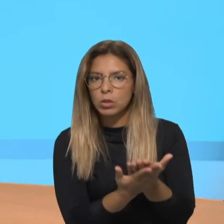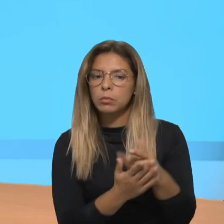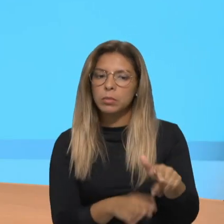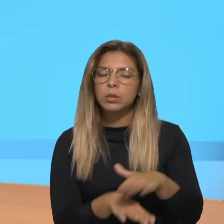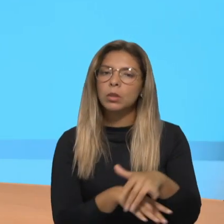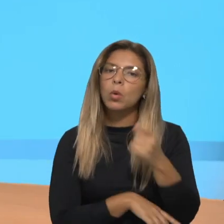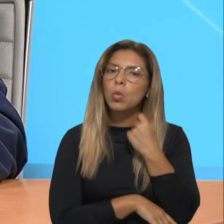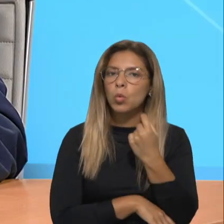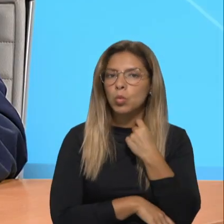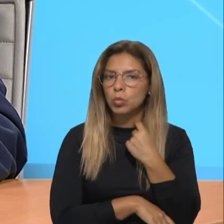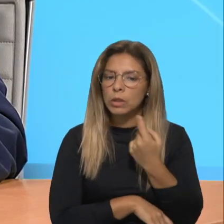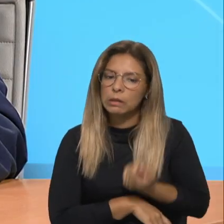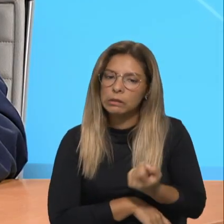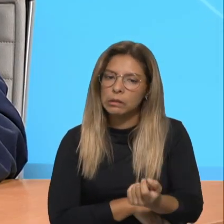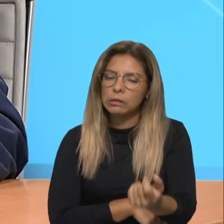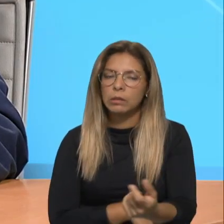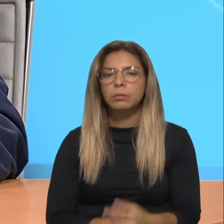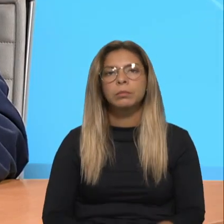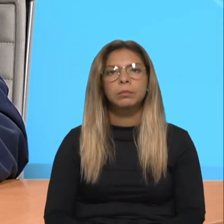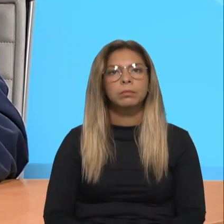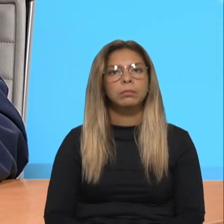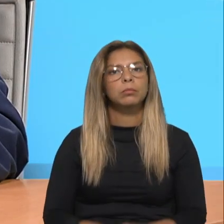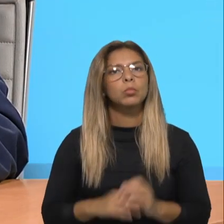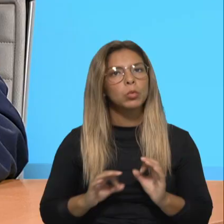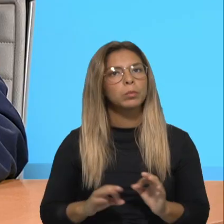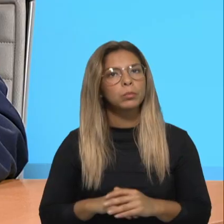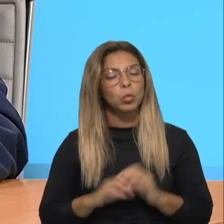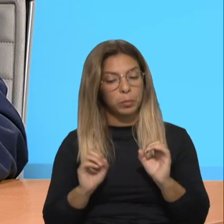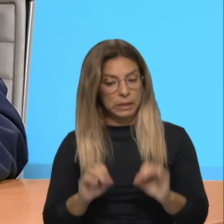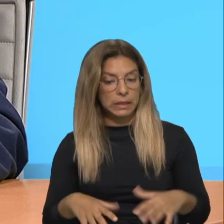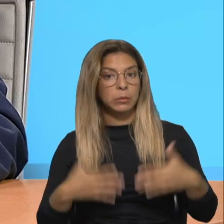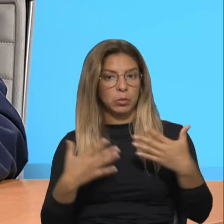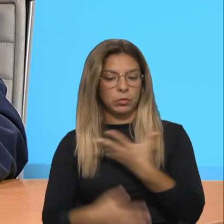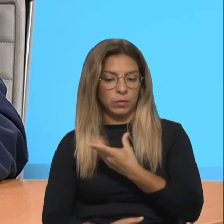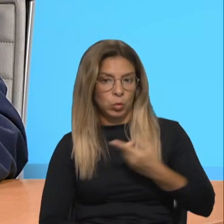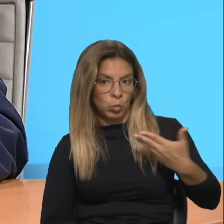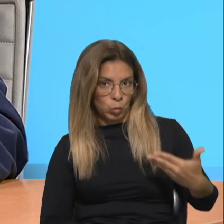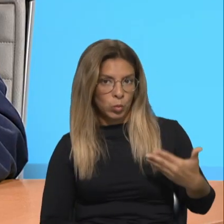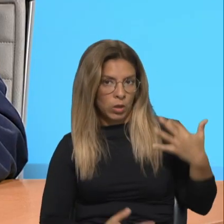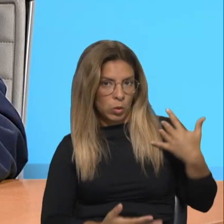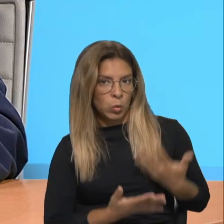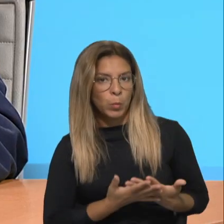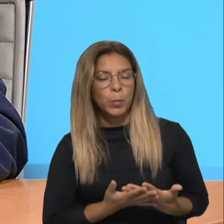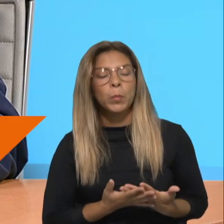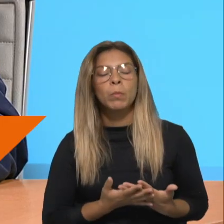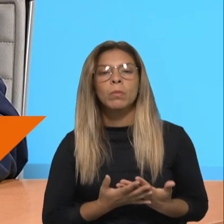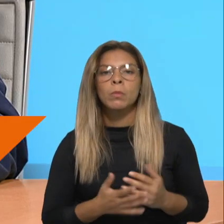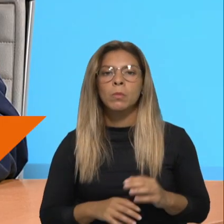periódicos. Ora bem, do início, desde 1991,